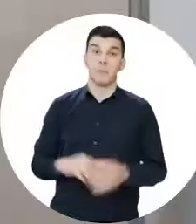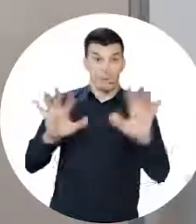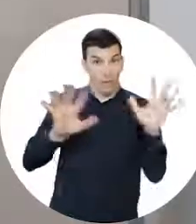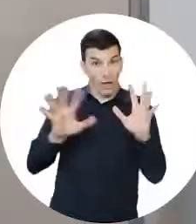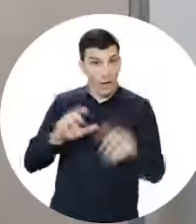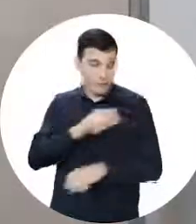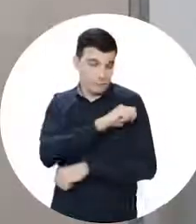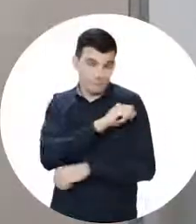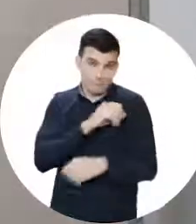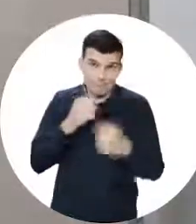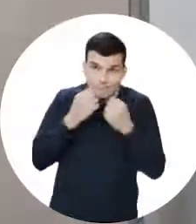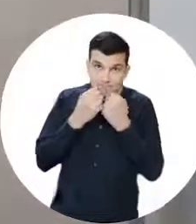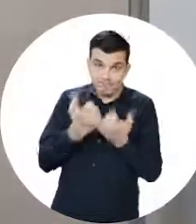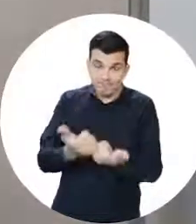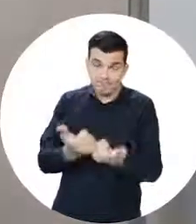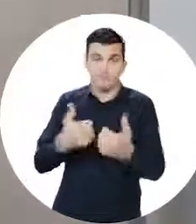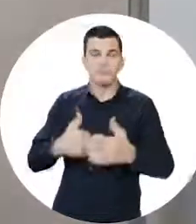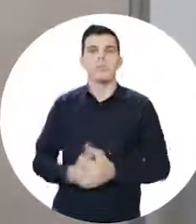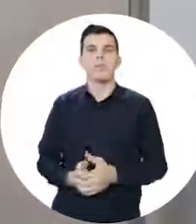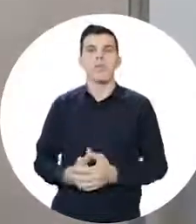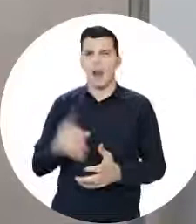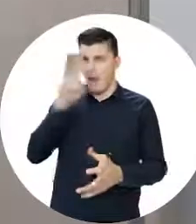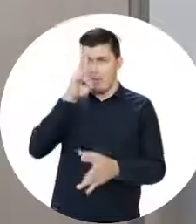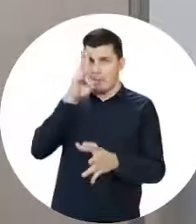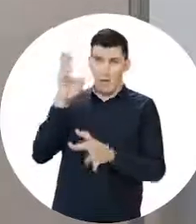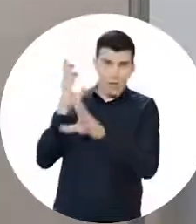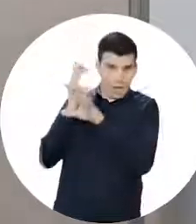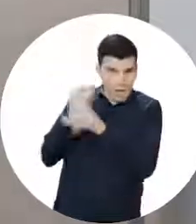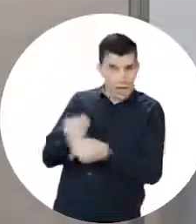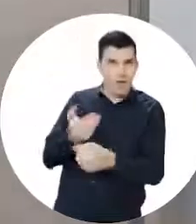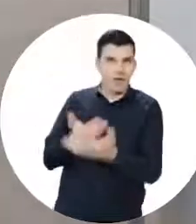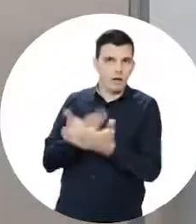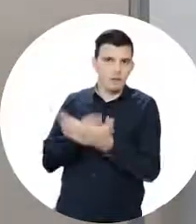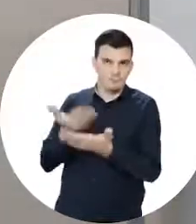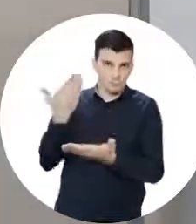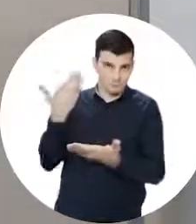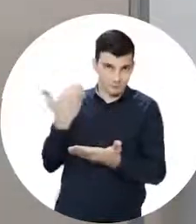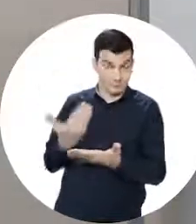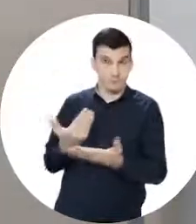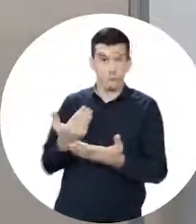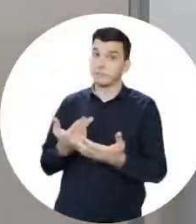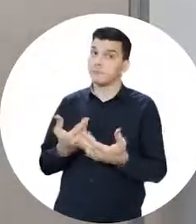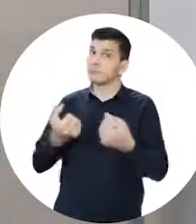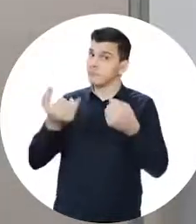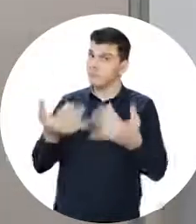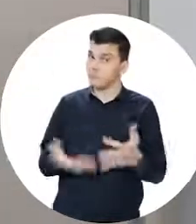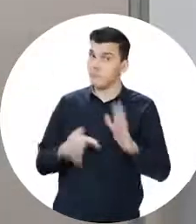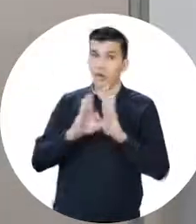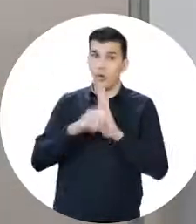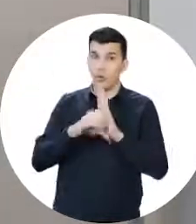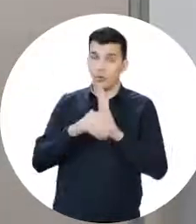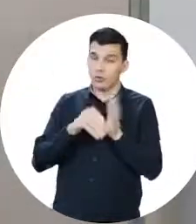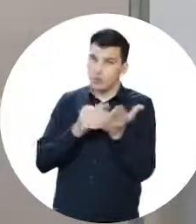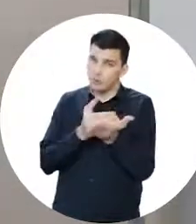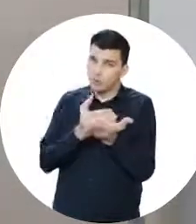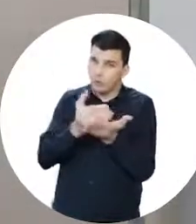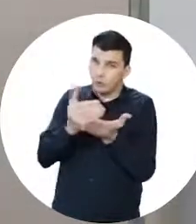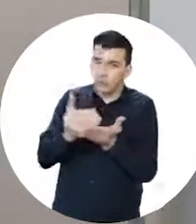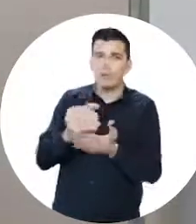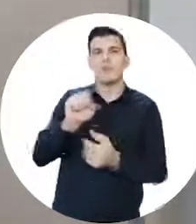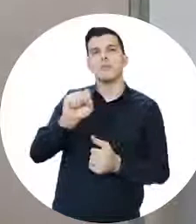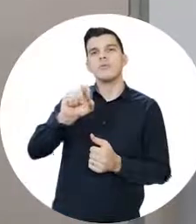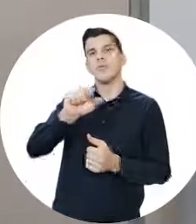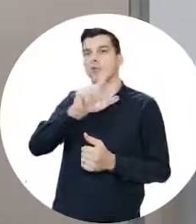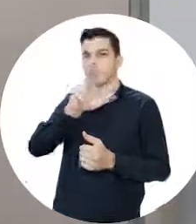Olá, meus queridos alunos. Recapitulando a nossa aula passada. Na aula passada a gente trabalhou os conceitos introdutórios de